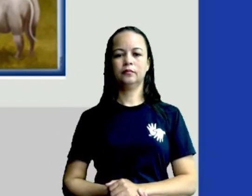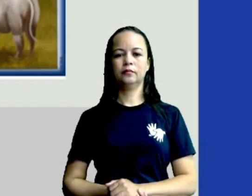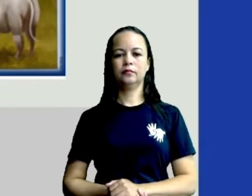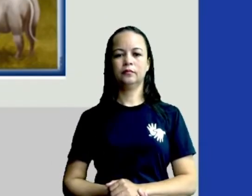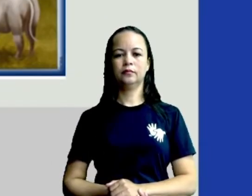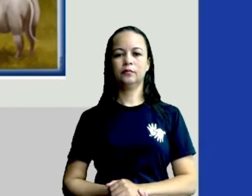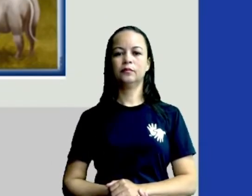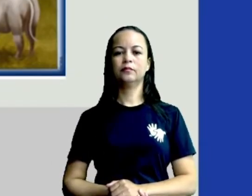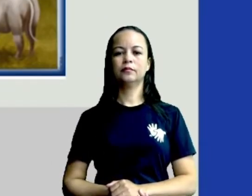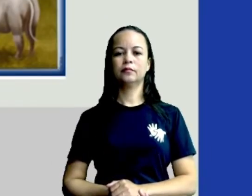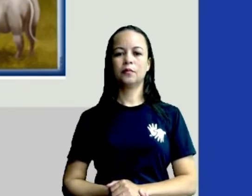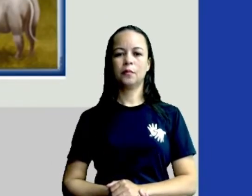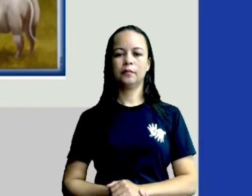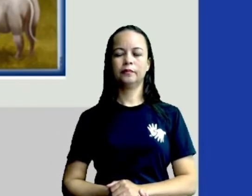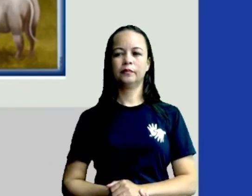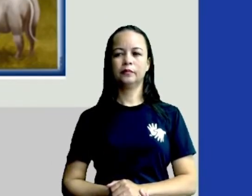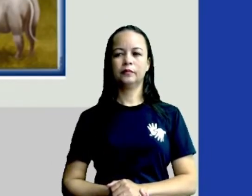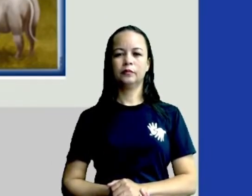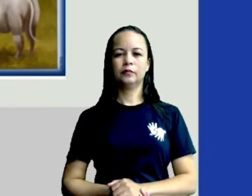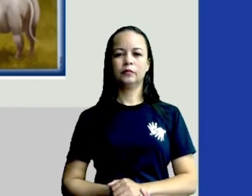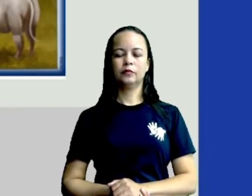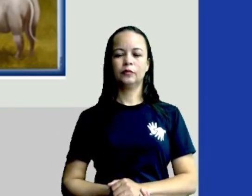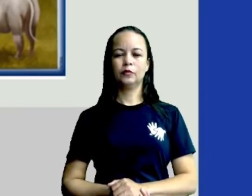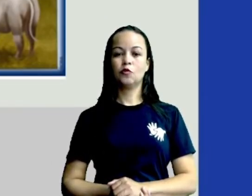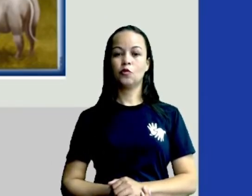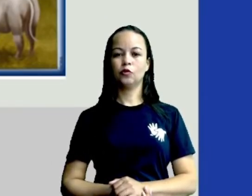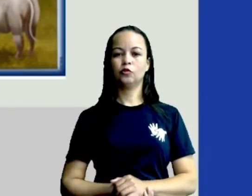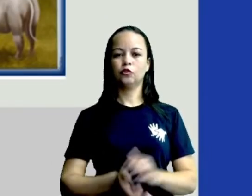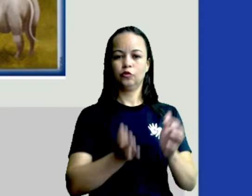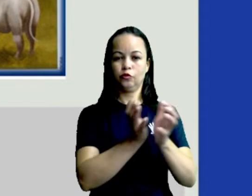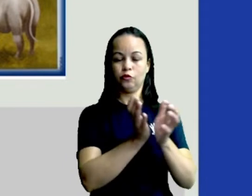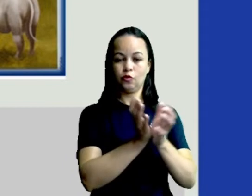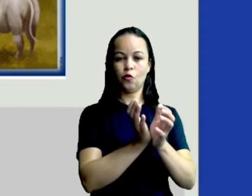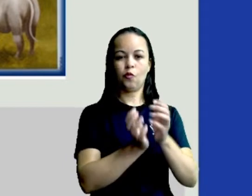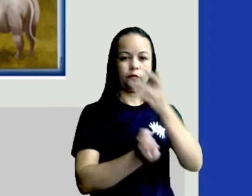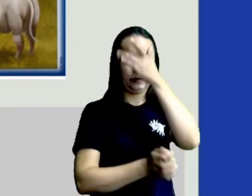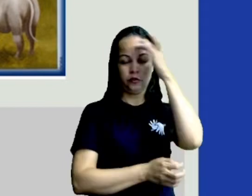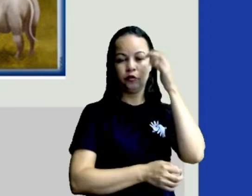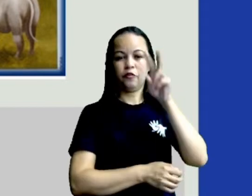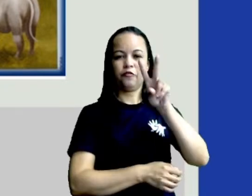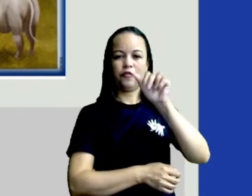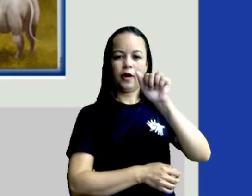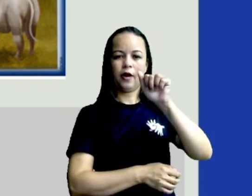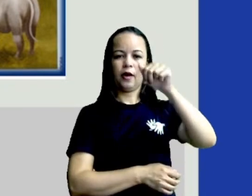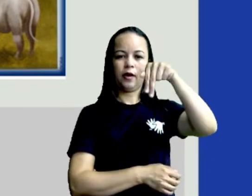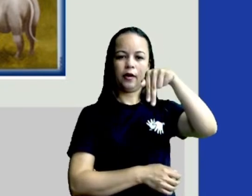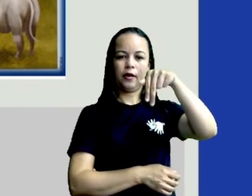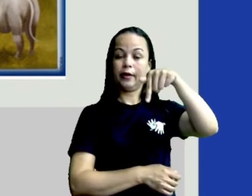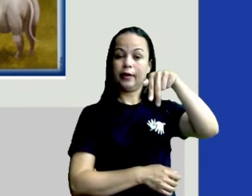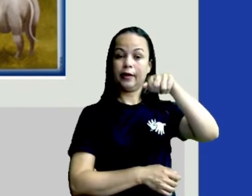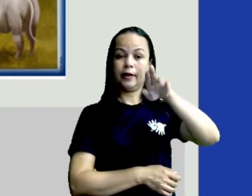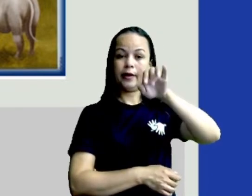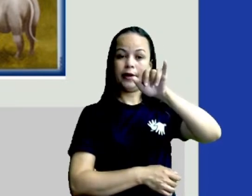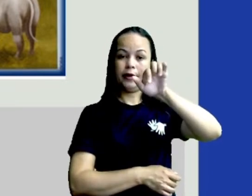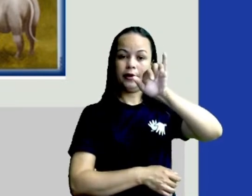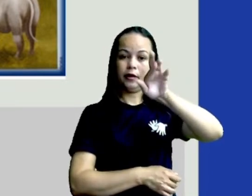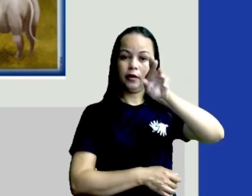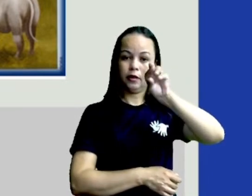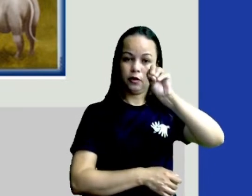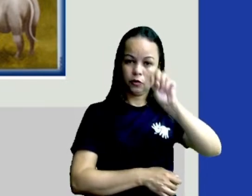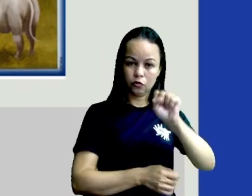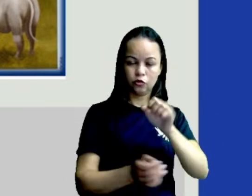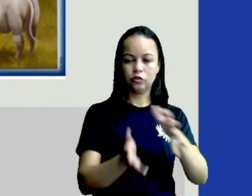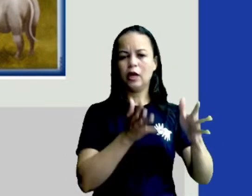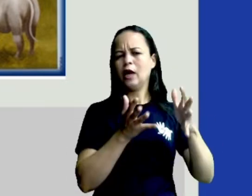os vaqueiros. Vejam só, os primeiros rebanhos de gado que se desenvolveram na atual